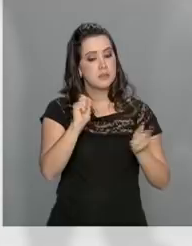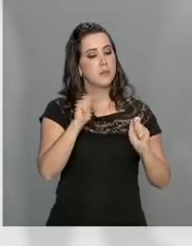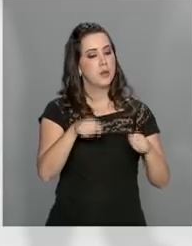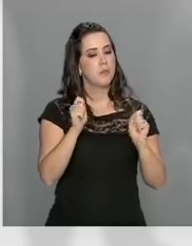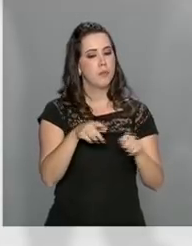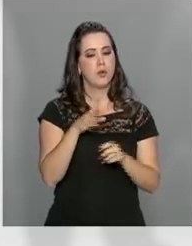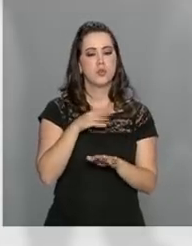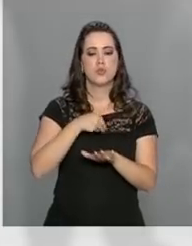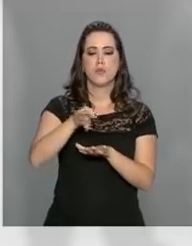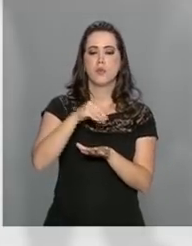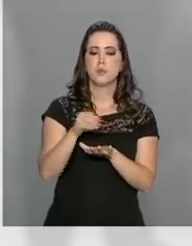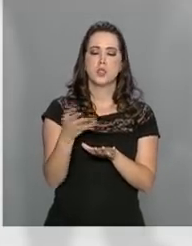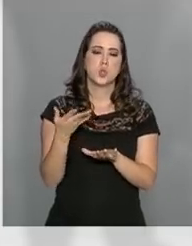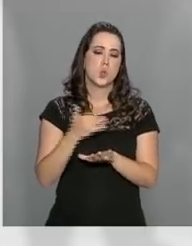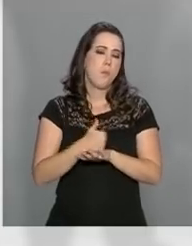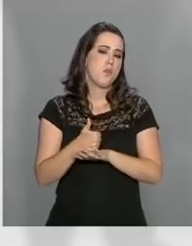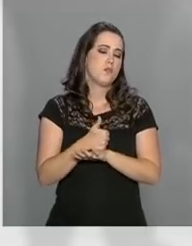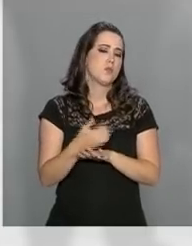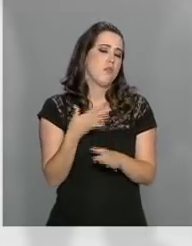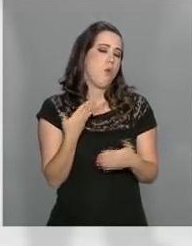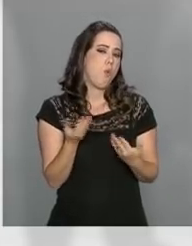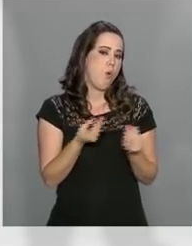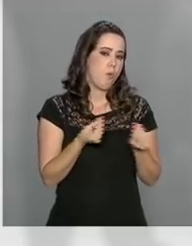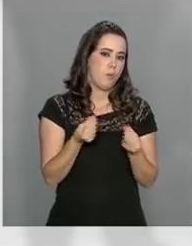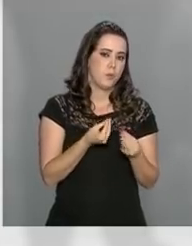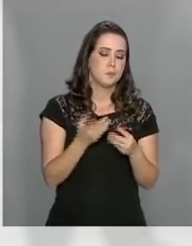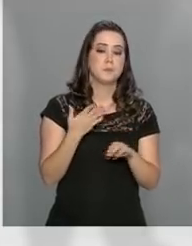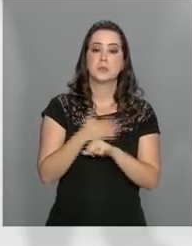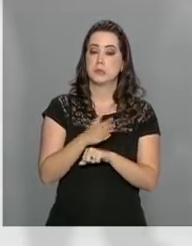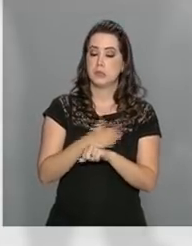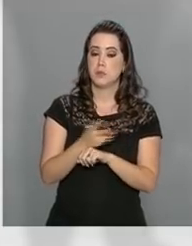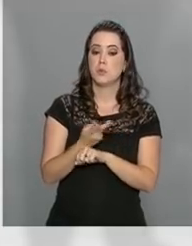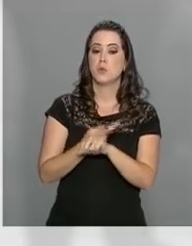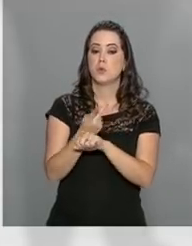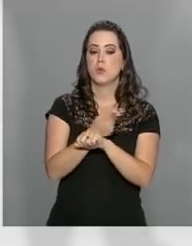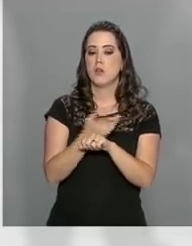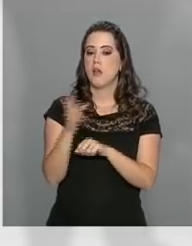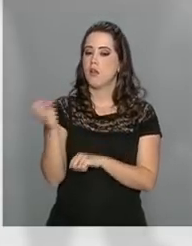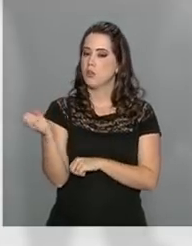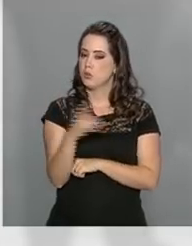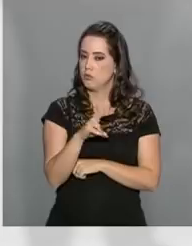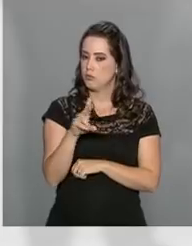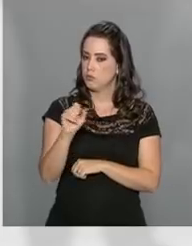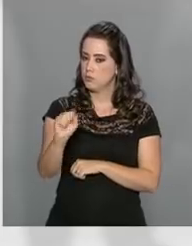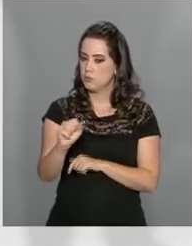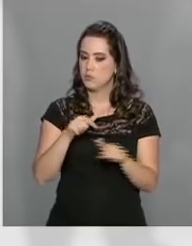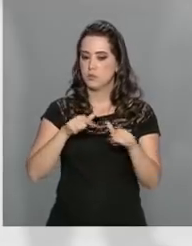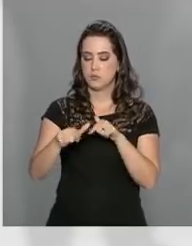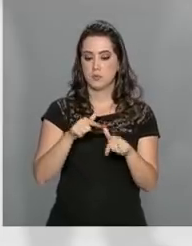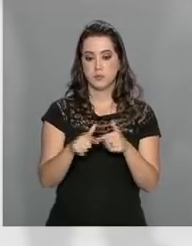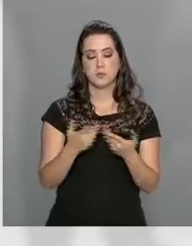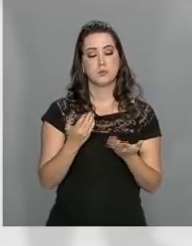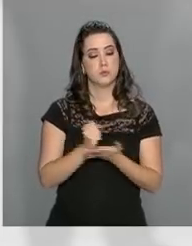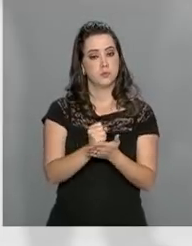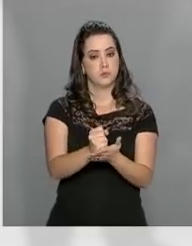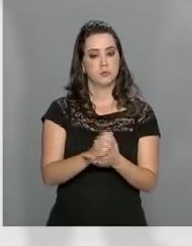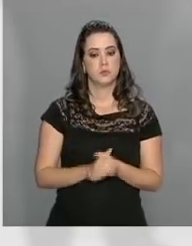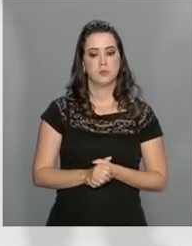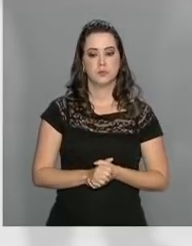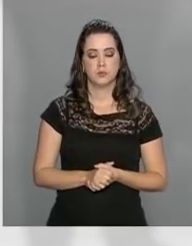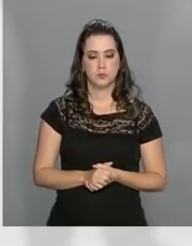vai poder informar as qualificações profissionais e o programa buscará automaticamente vagas de emprego